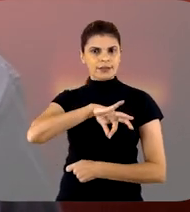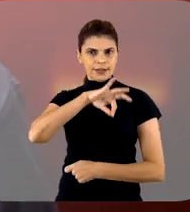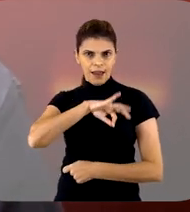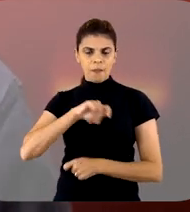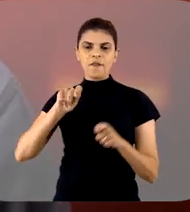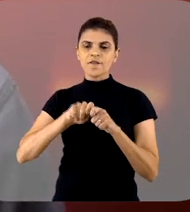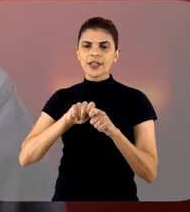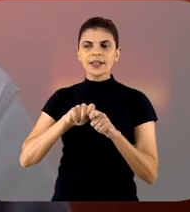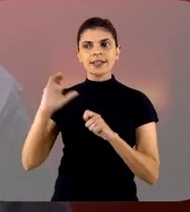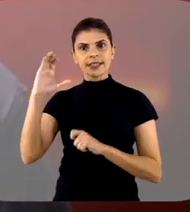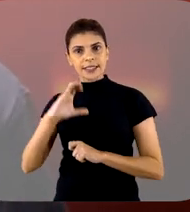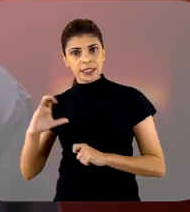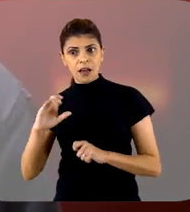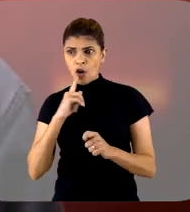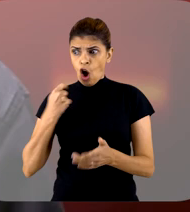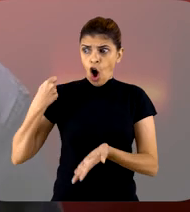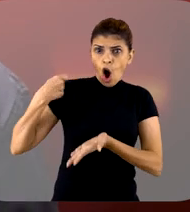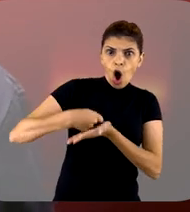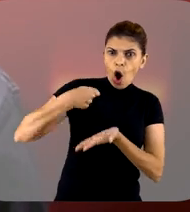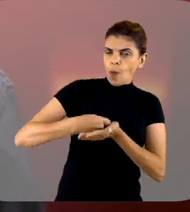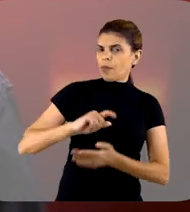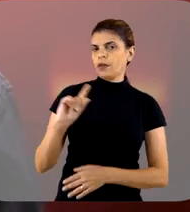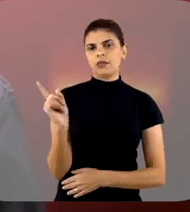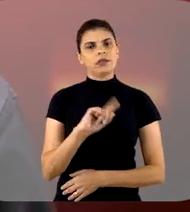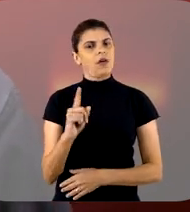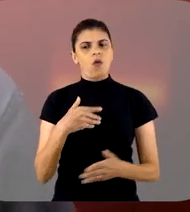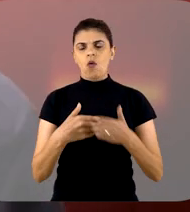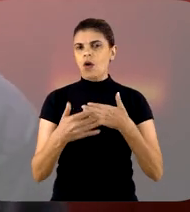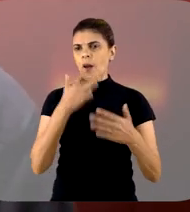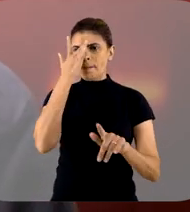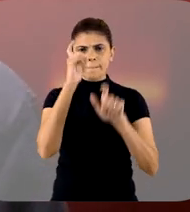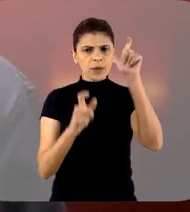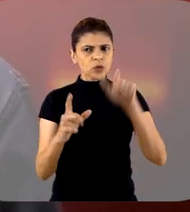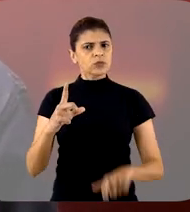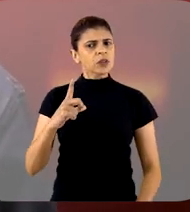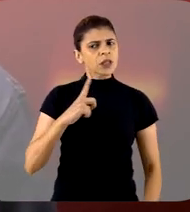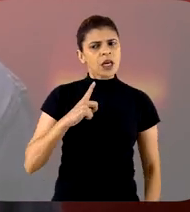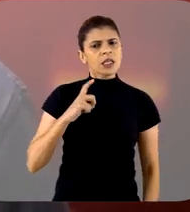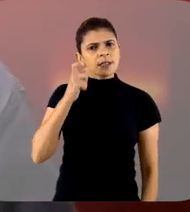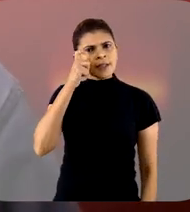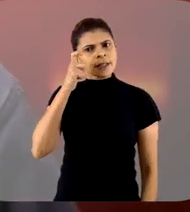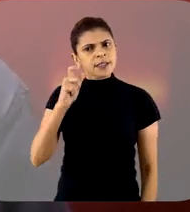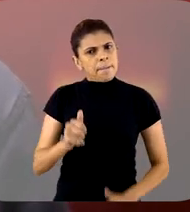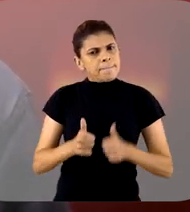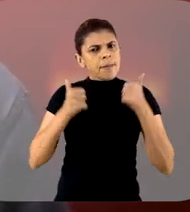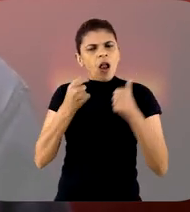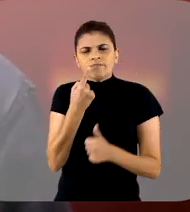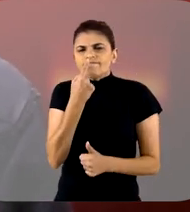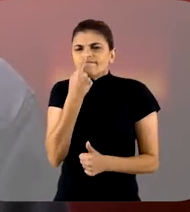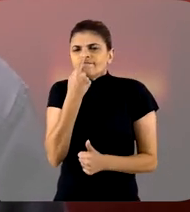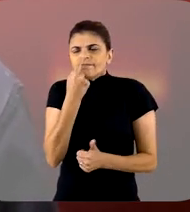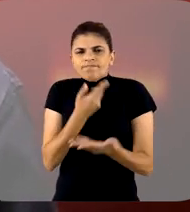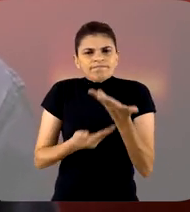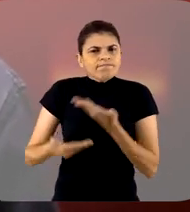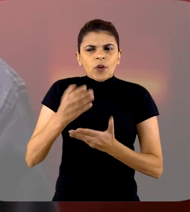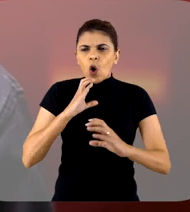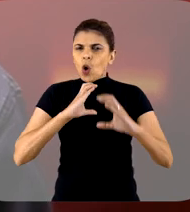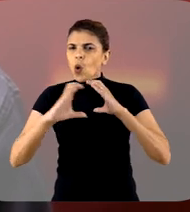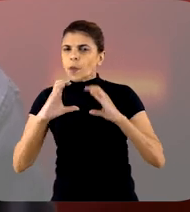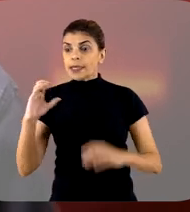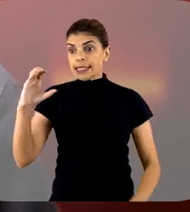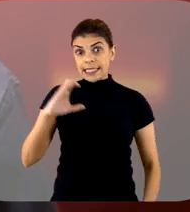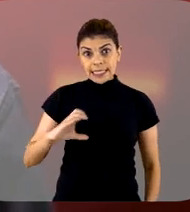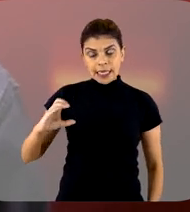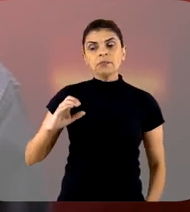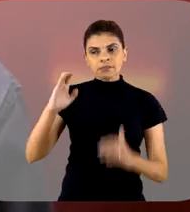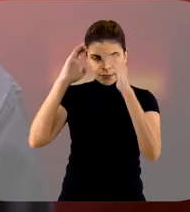que também não é algo que tem que ser obrigatório para todo cientista. Né? Pessoas que têm, vamos dizer assim, uma menor afinidade com essa ideia de comunicar